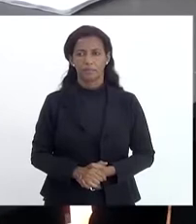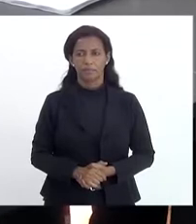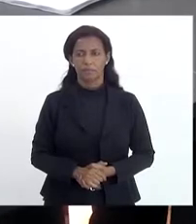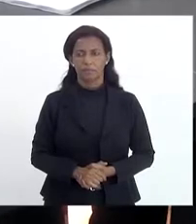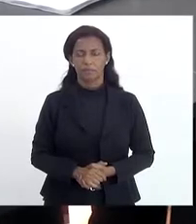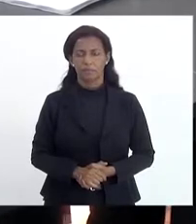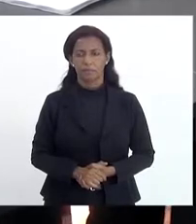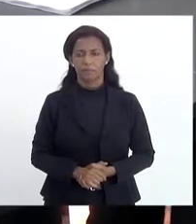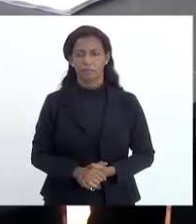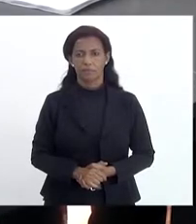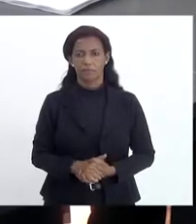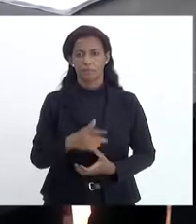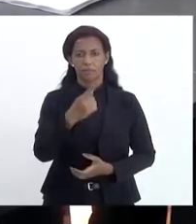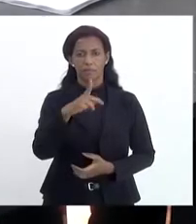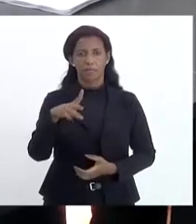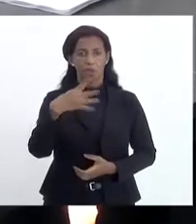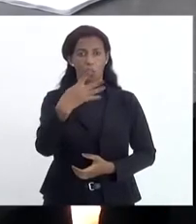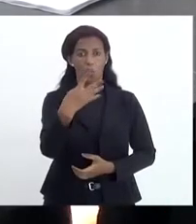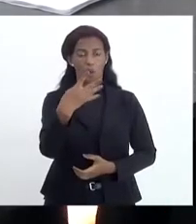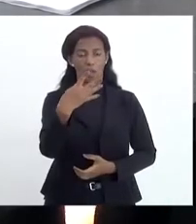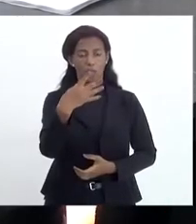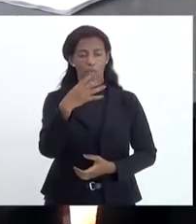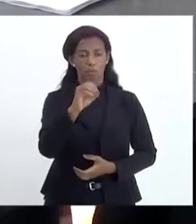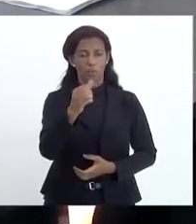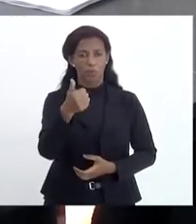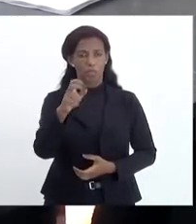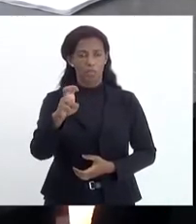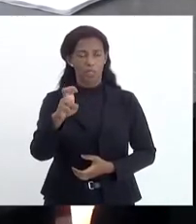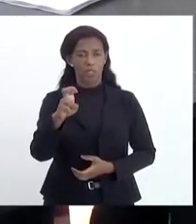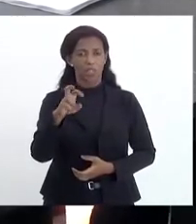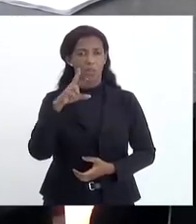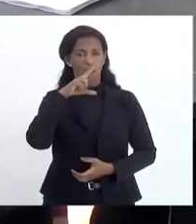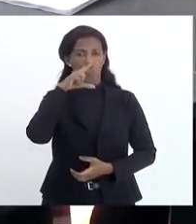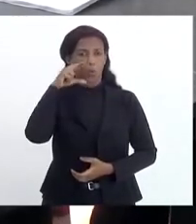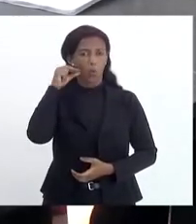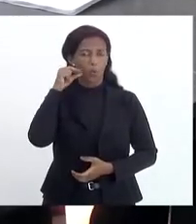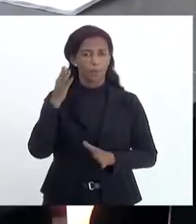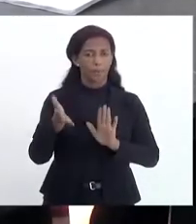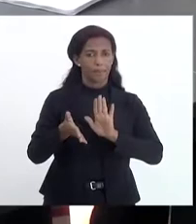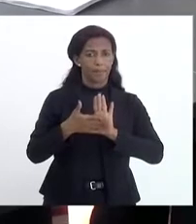7 da pauta. Projeto de lei 4615-2021, autoria do deputado Rosenberg Reis,